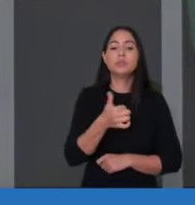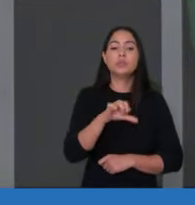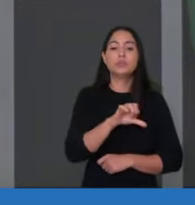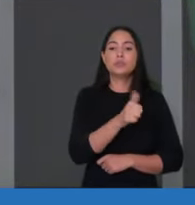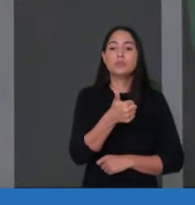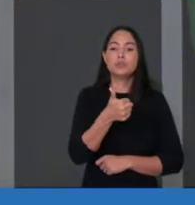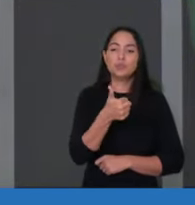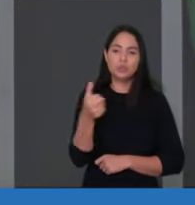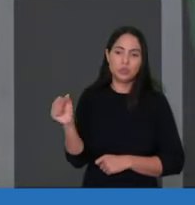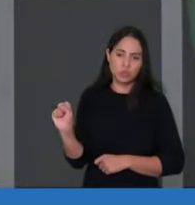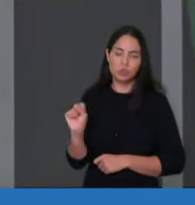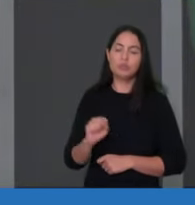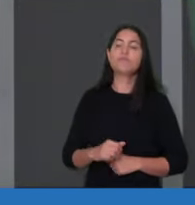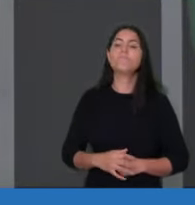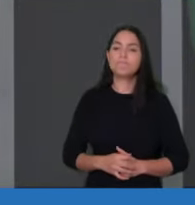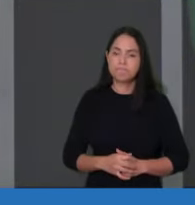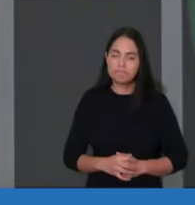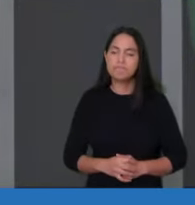O dia